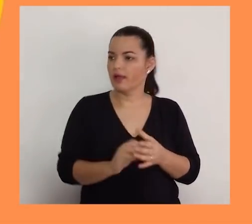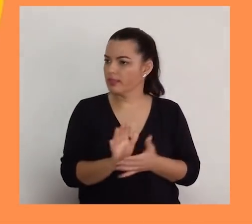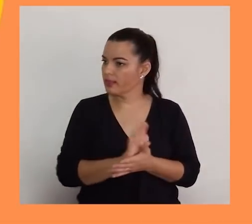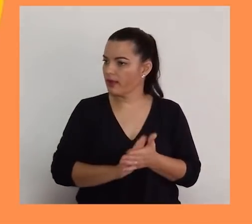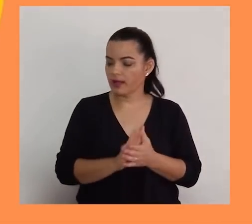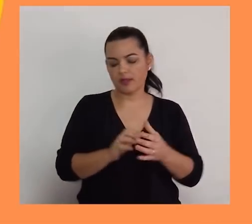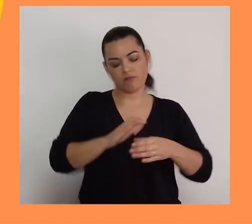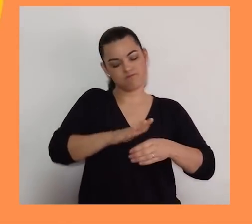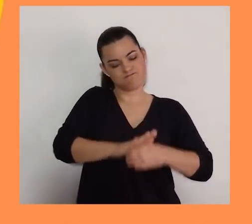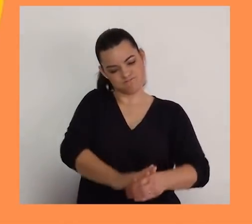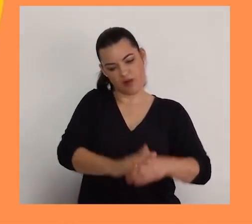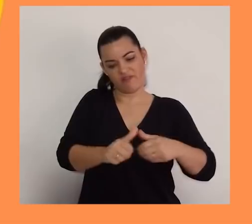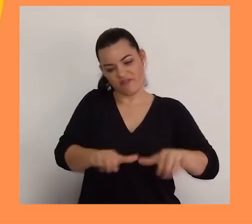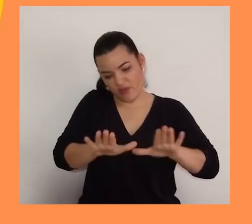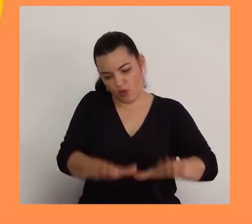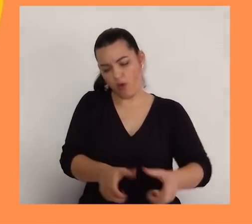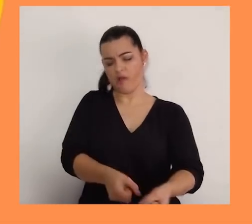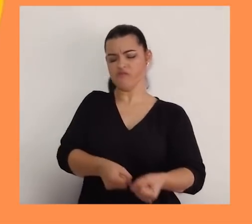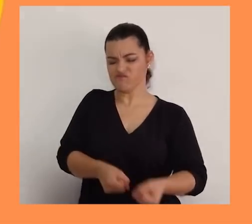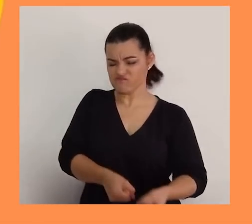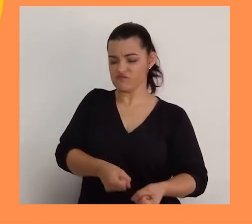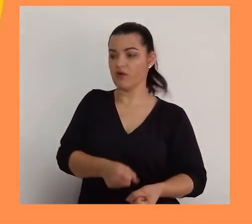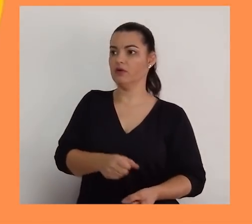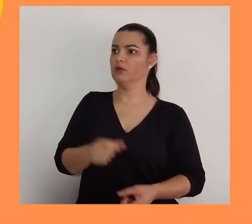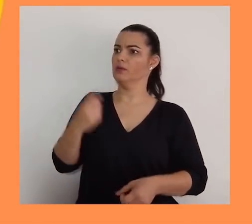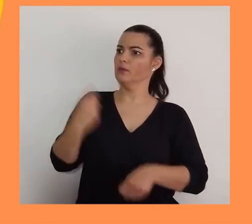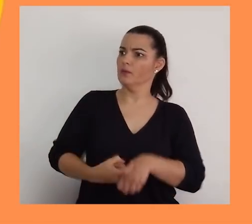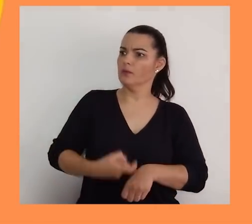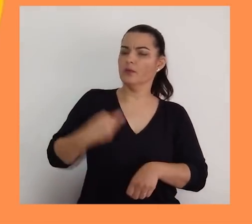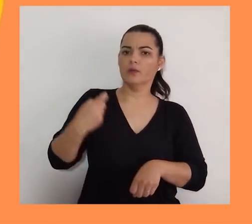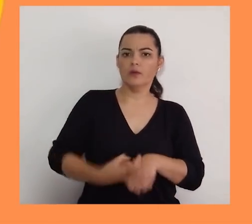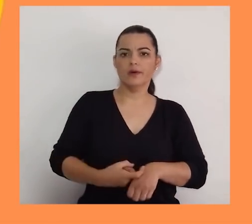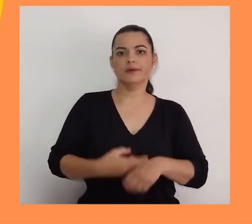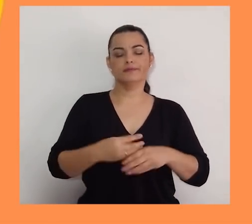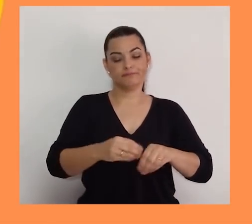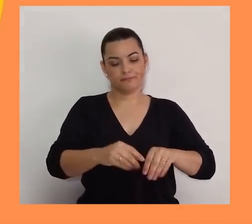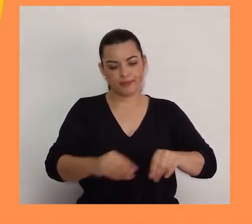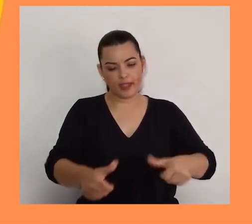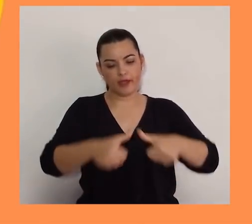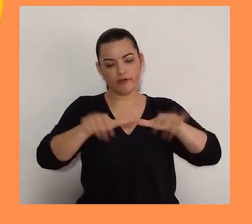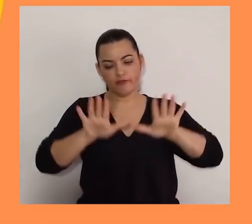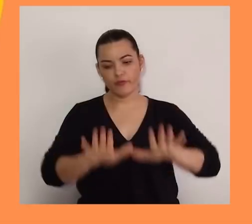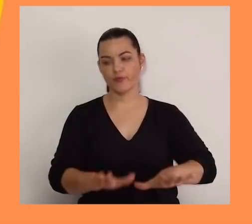Puxa. Puxa que? Puxa.